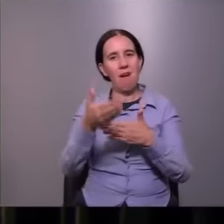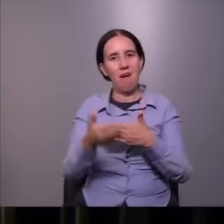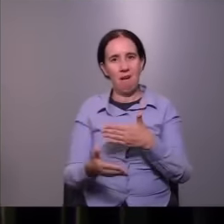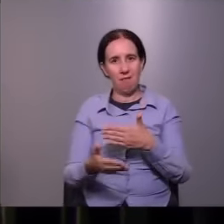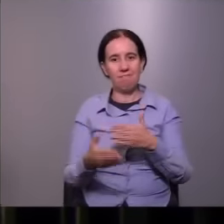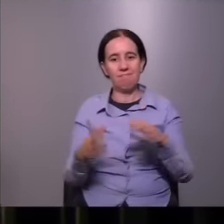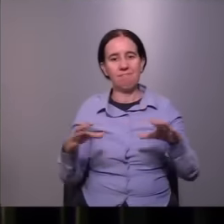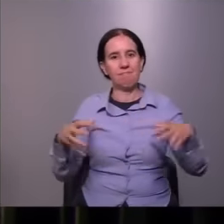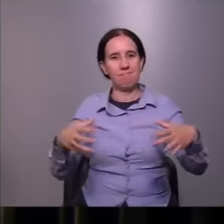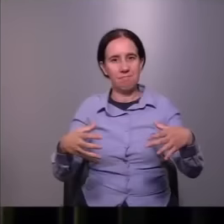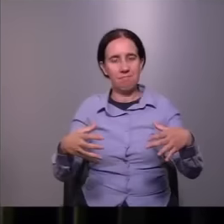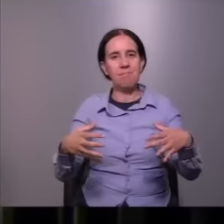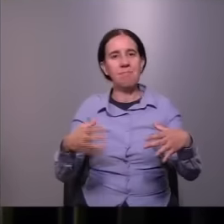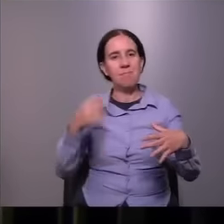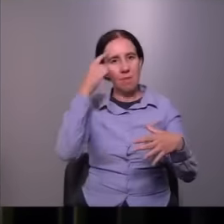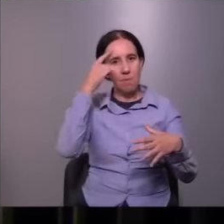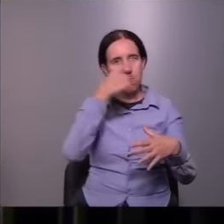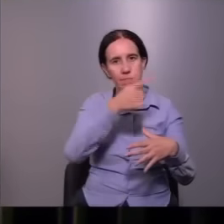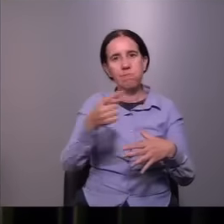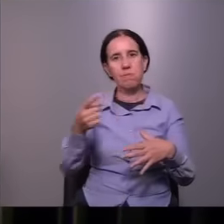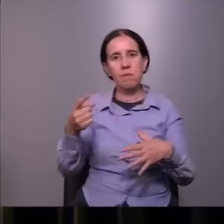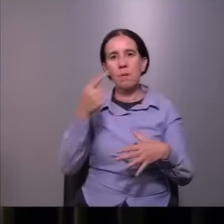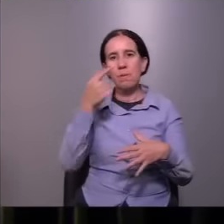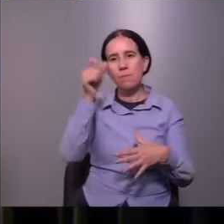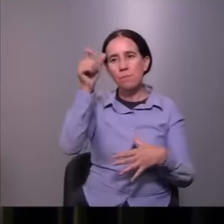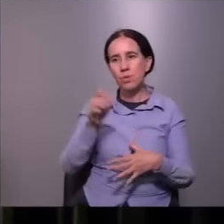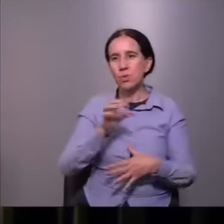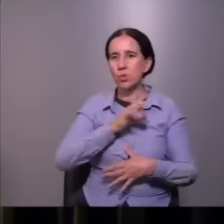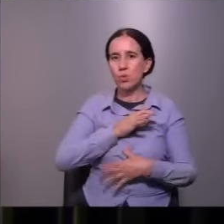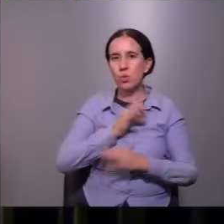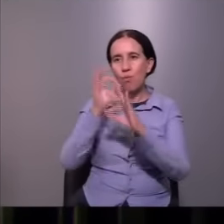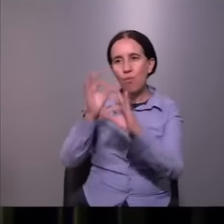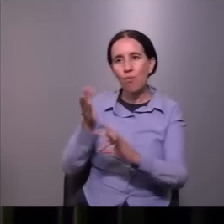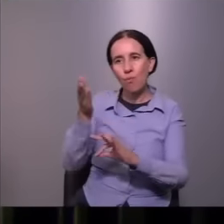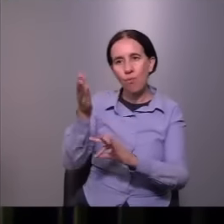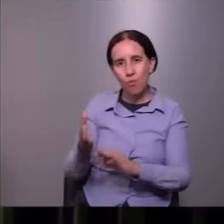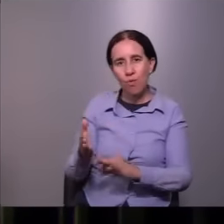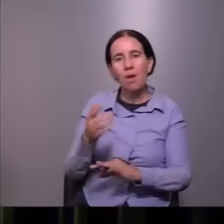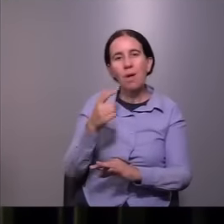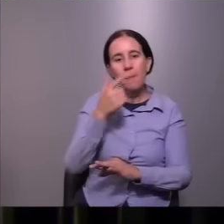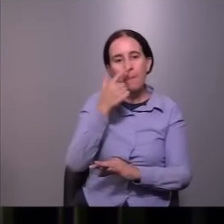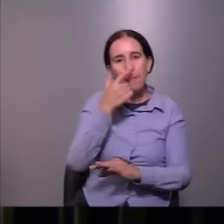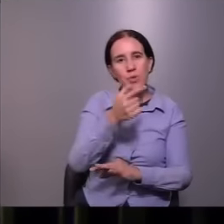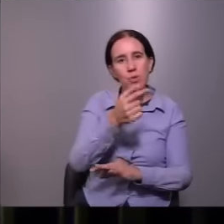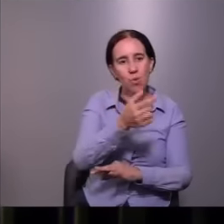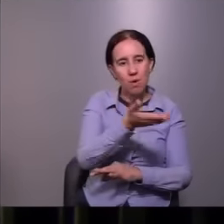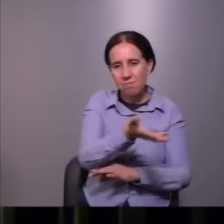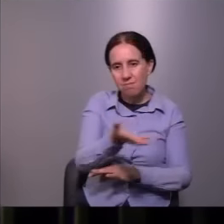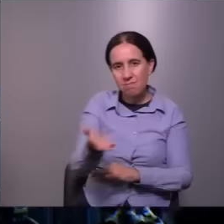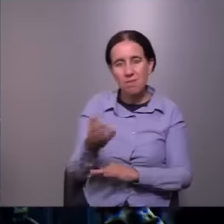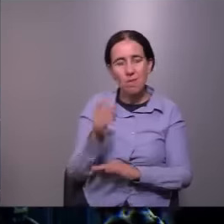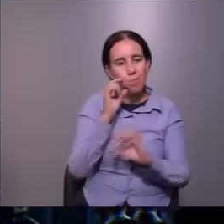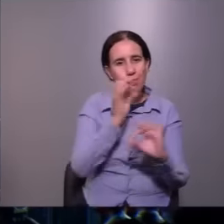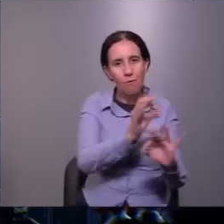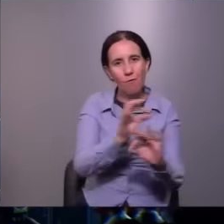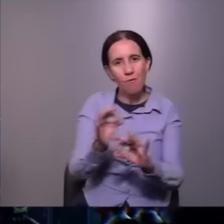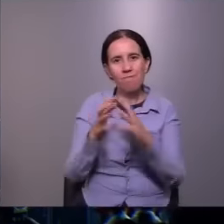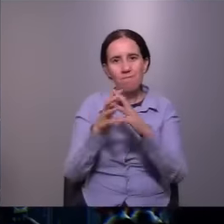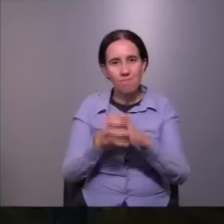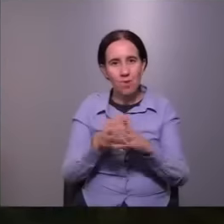Pela Igreja, corpo de que Cristo é a cabeça, para que sempre reconheça e sirva o